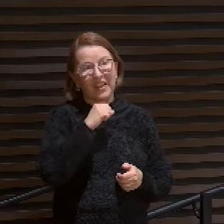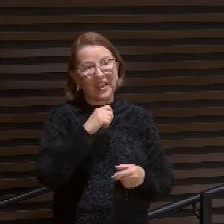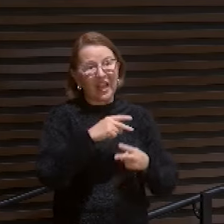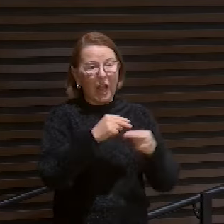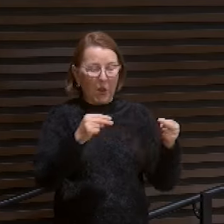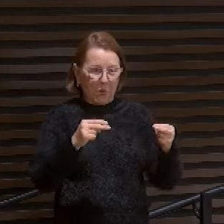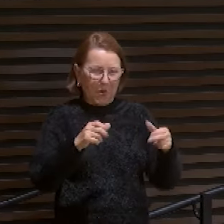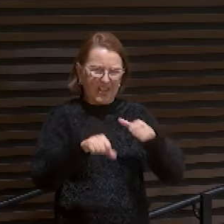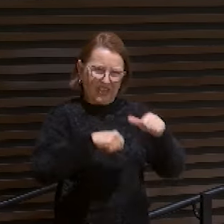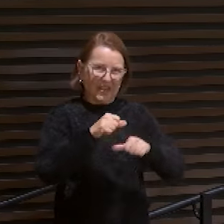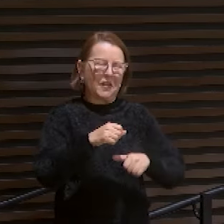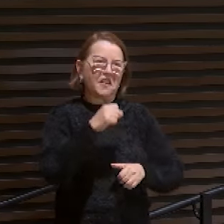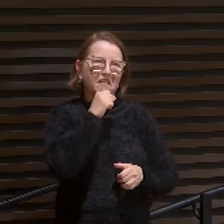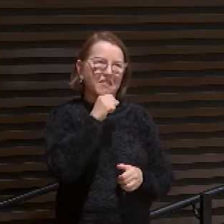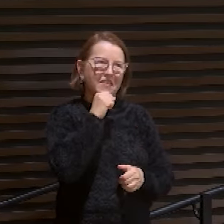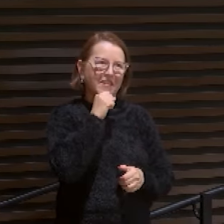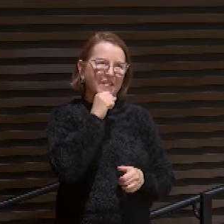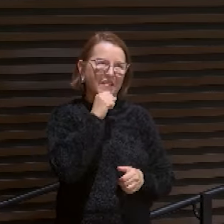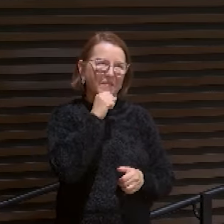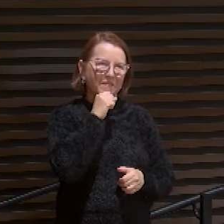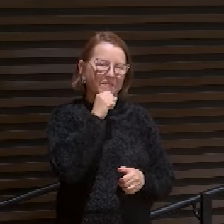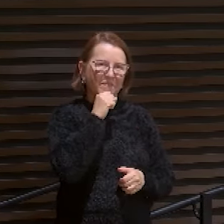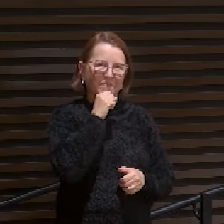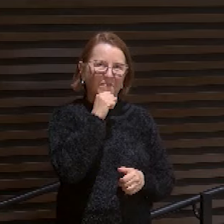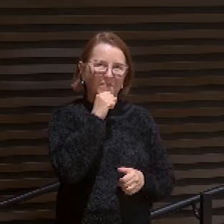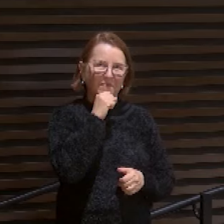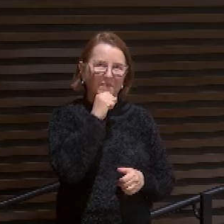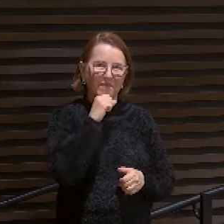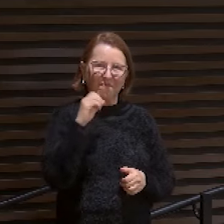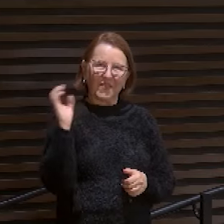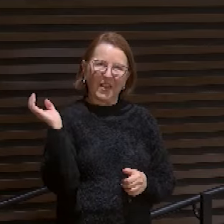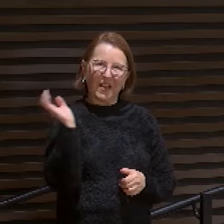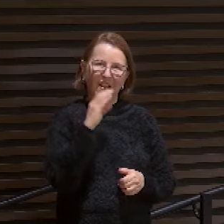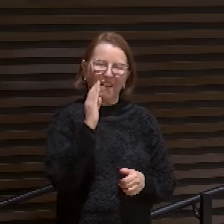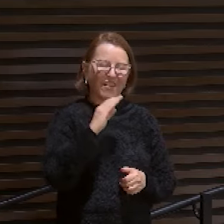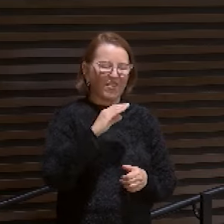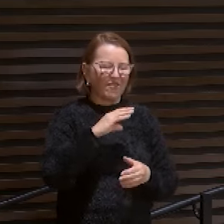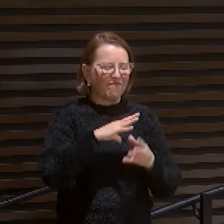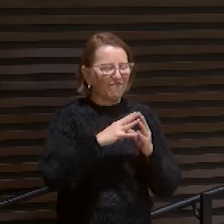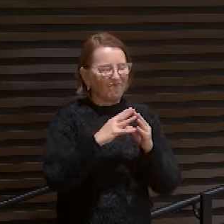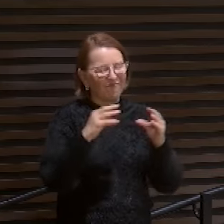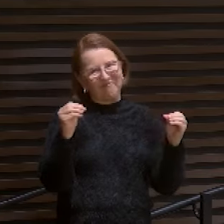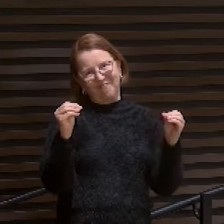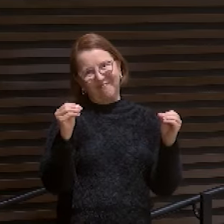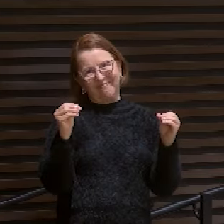envelhecido está prestes a desaparecer.